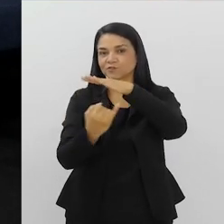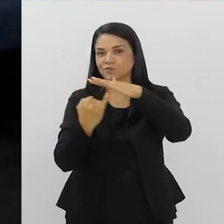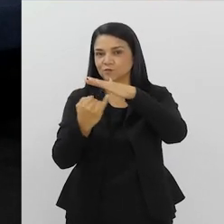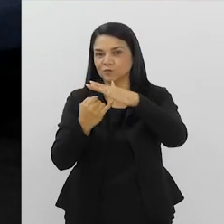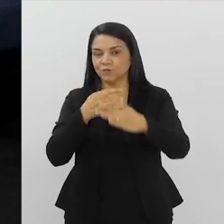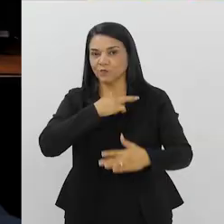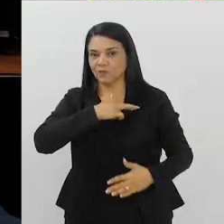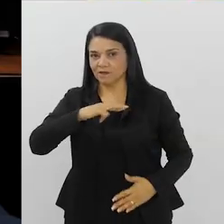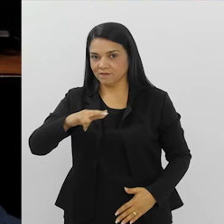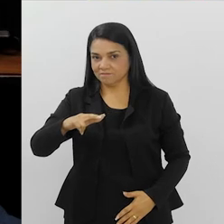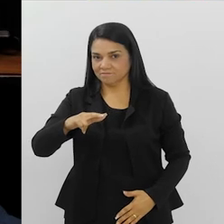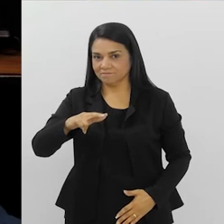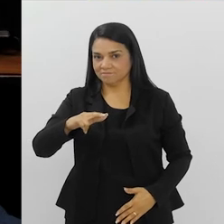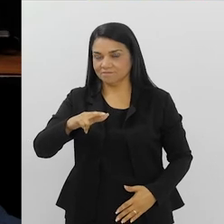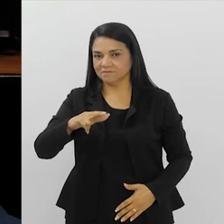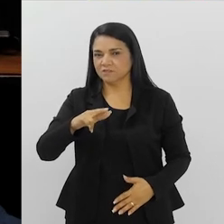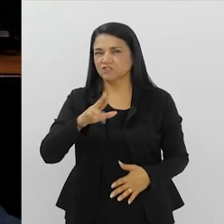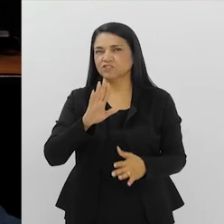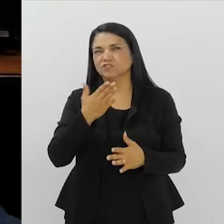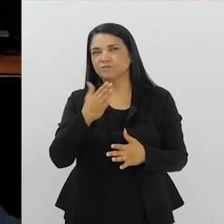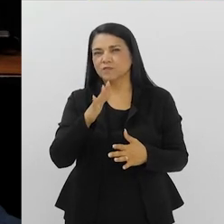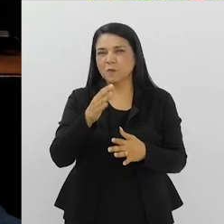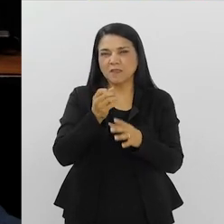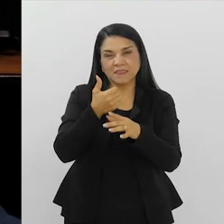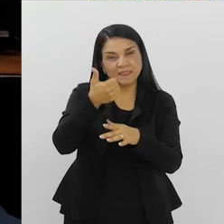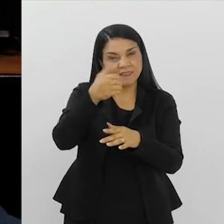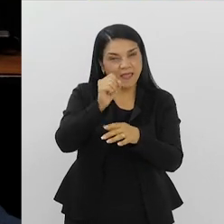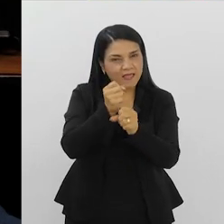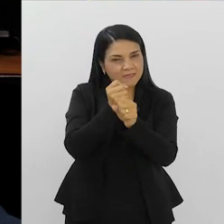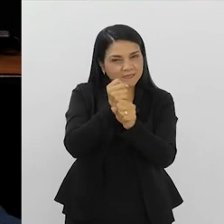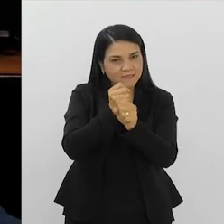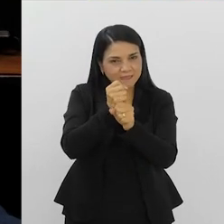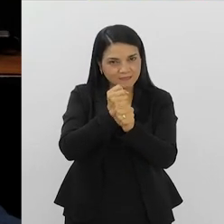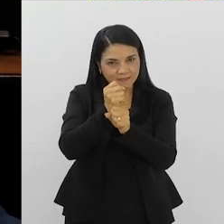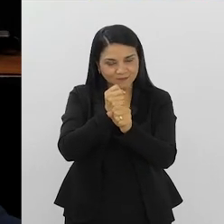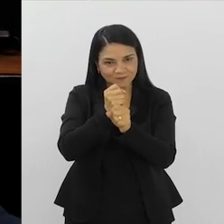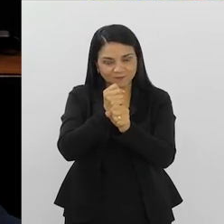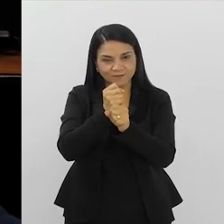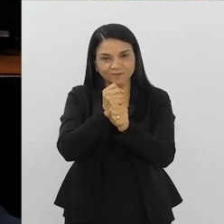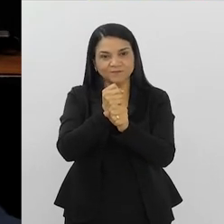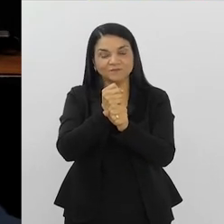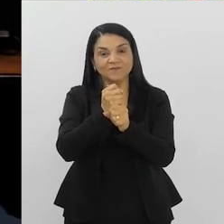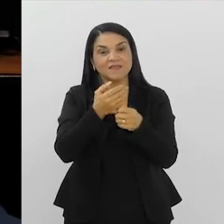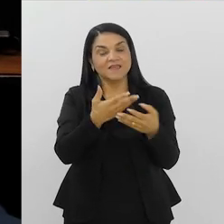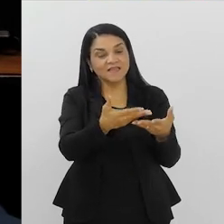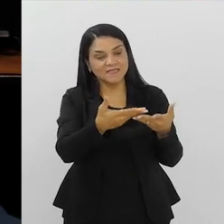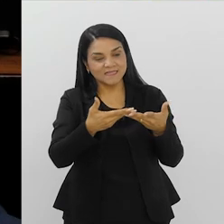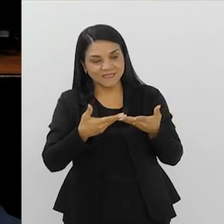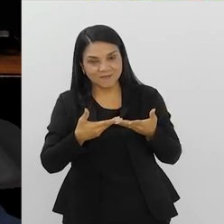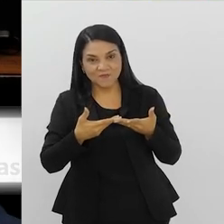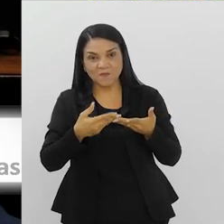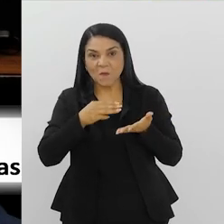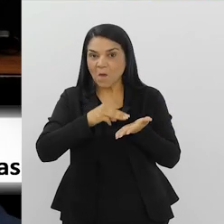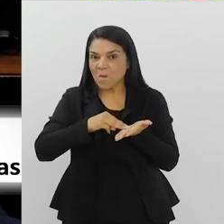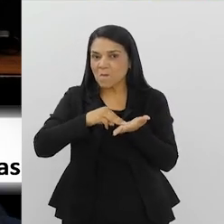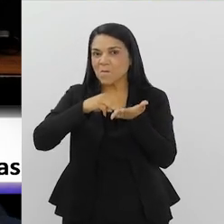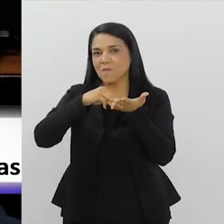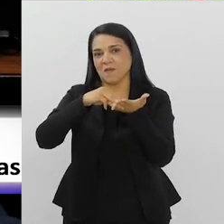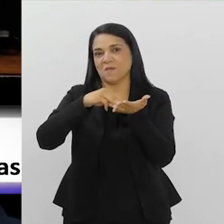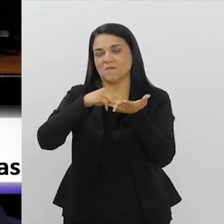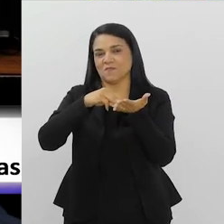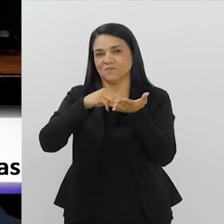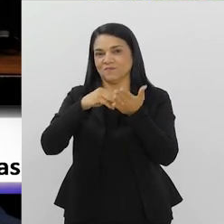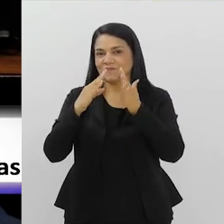por nos chamar aqui Ficamos muito eh gratos também de estar aqui com você Ah você